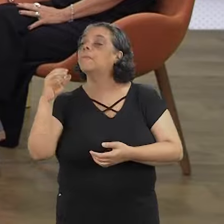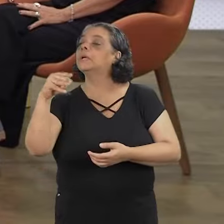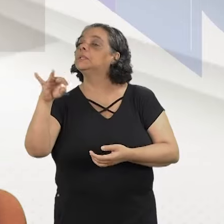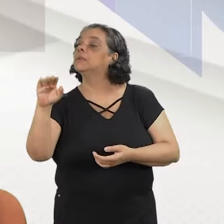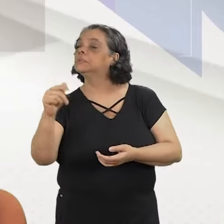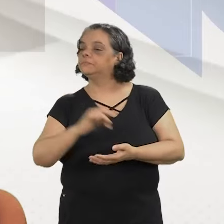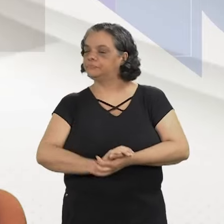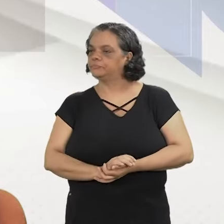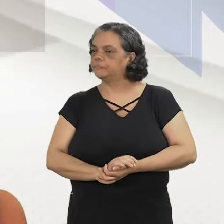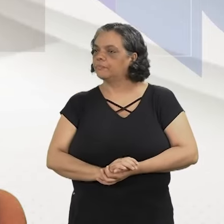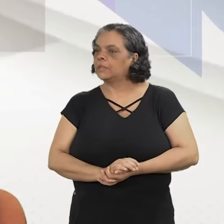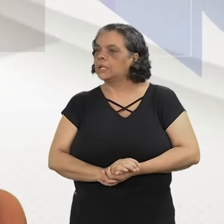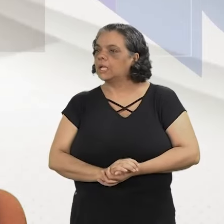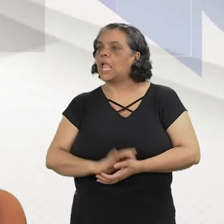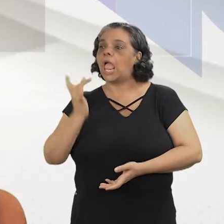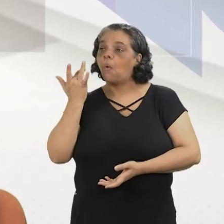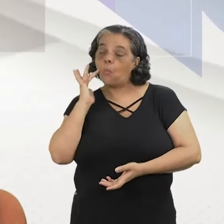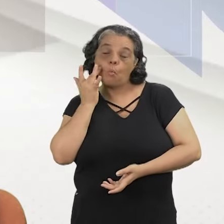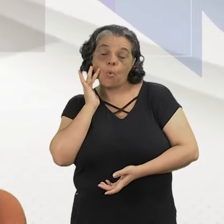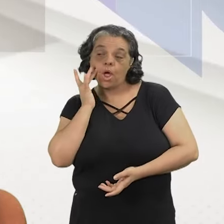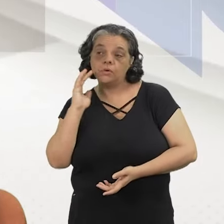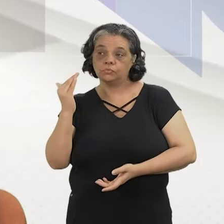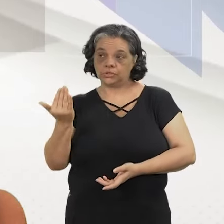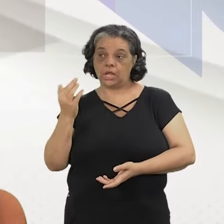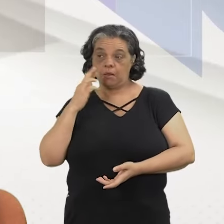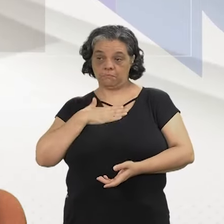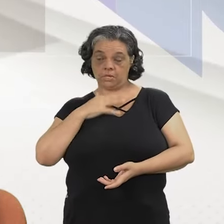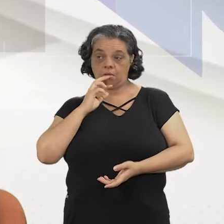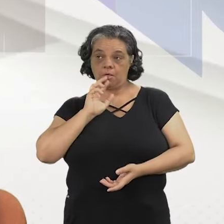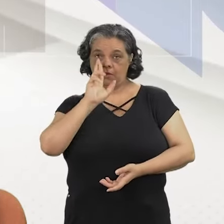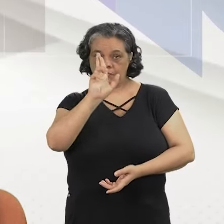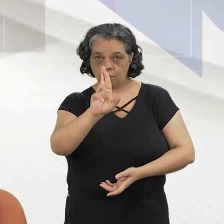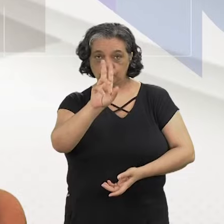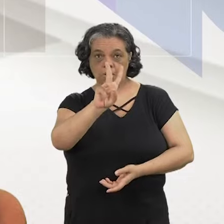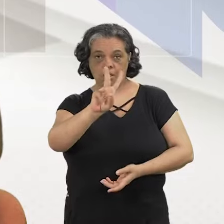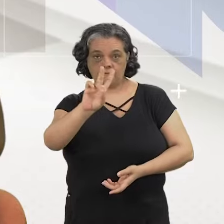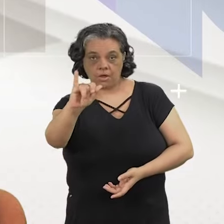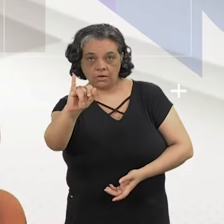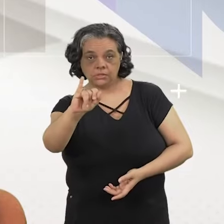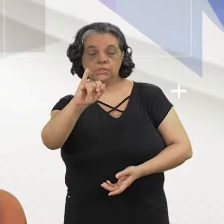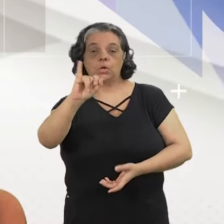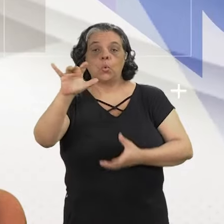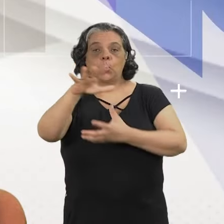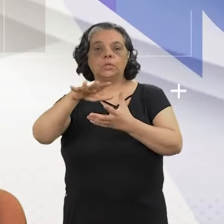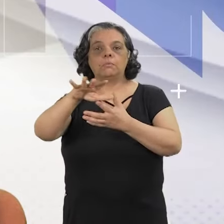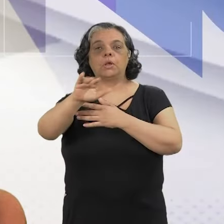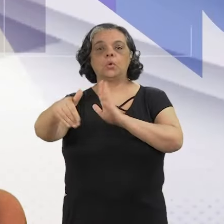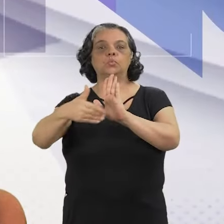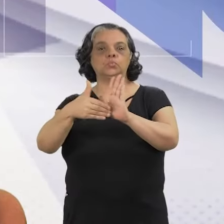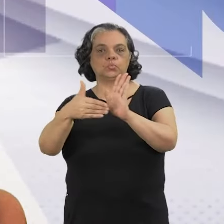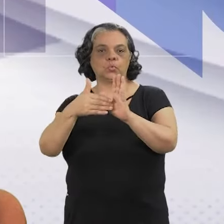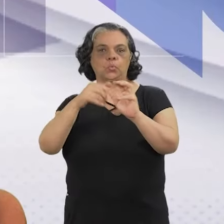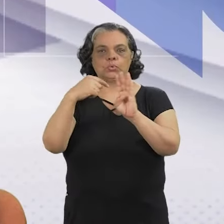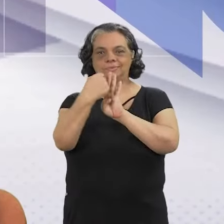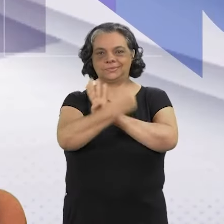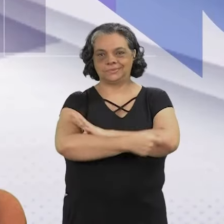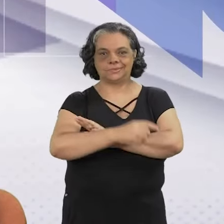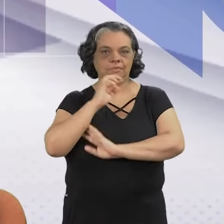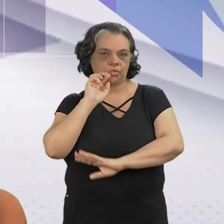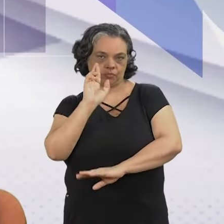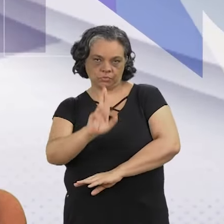martien eu eu acho que a a minha resposta ela vai contemplar todas as as as